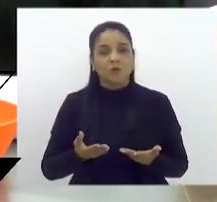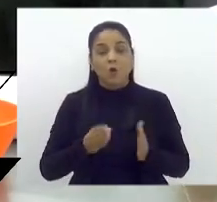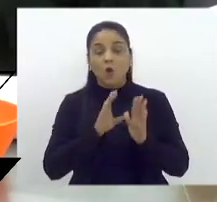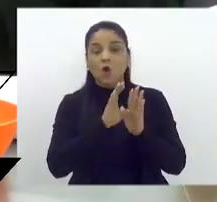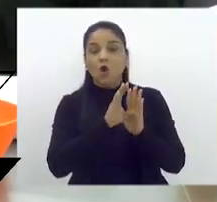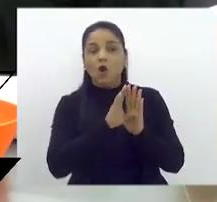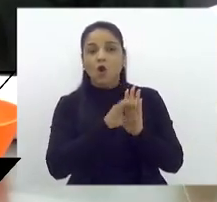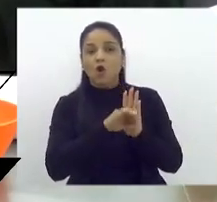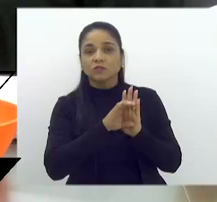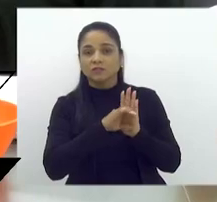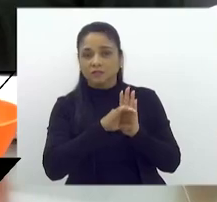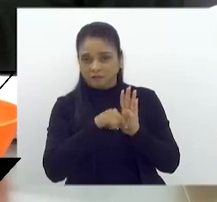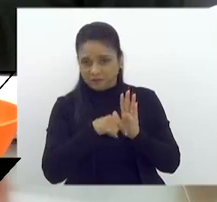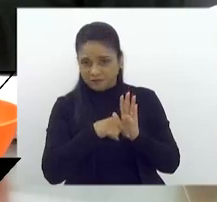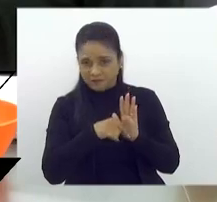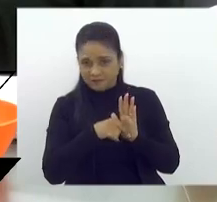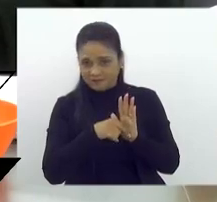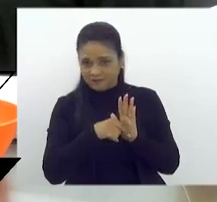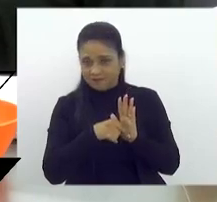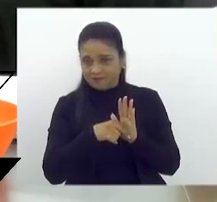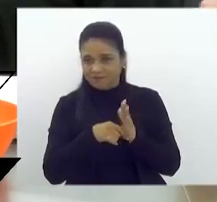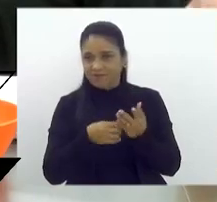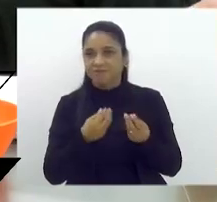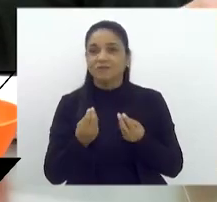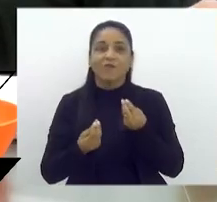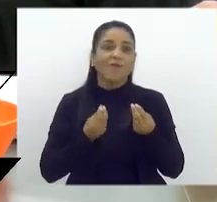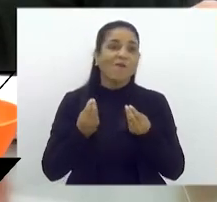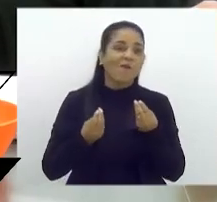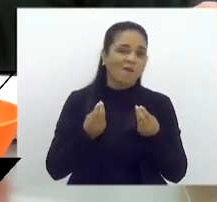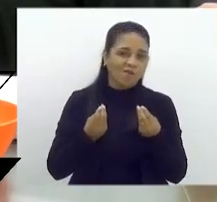é o conceito. Perfeito. É o conceito. Então,